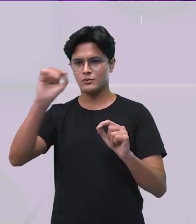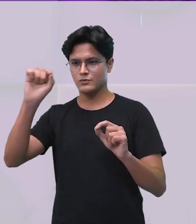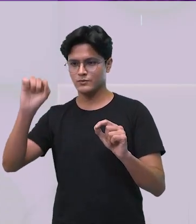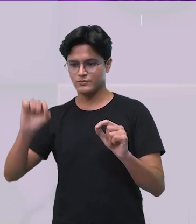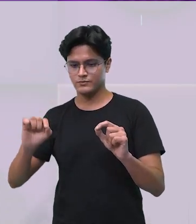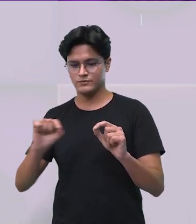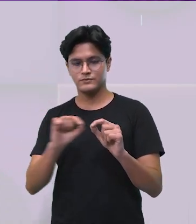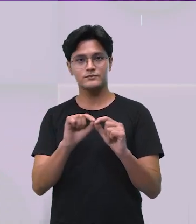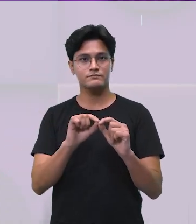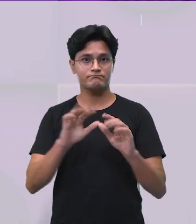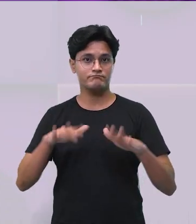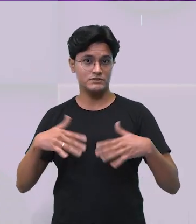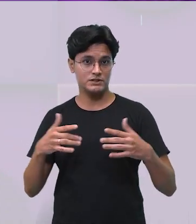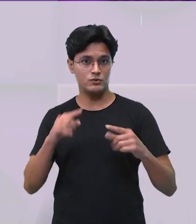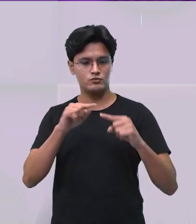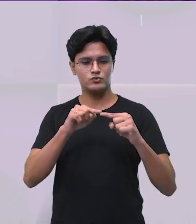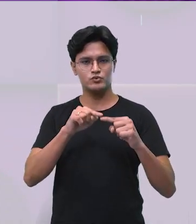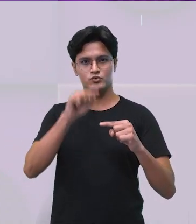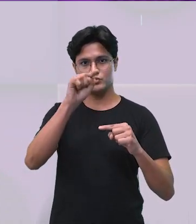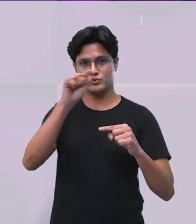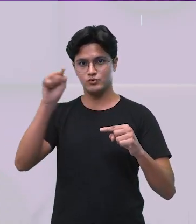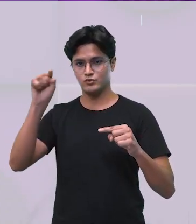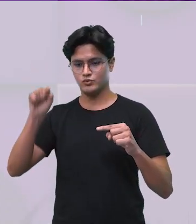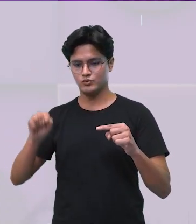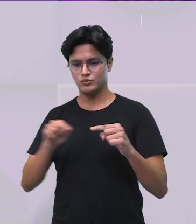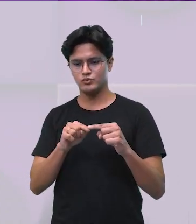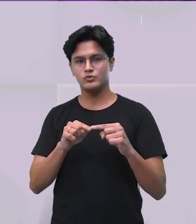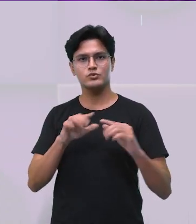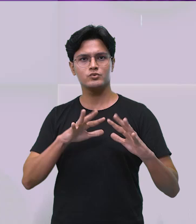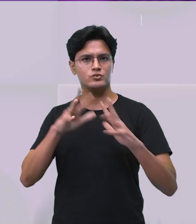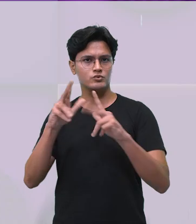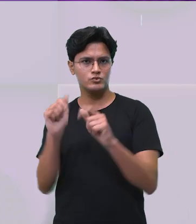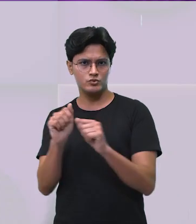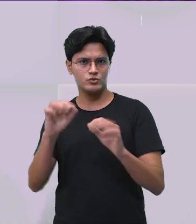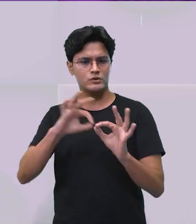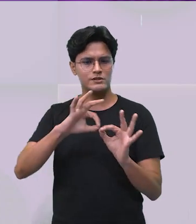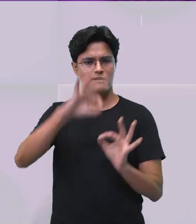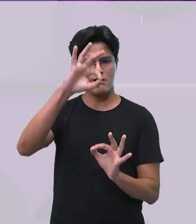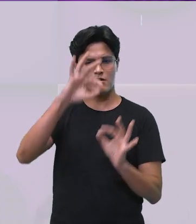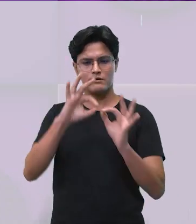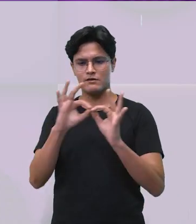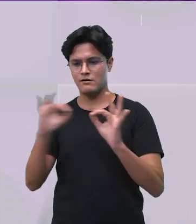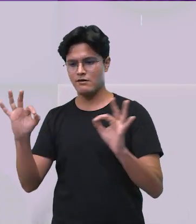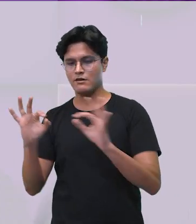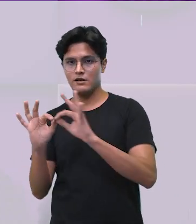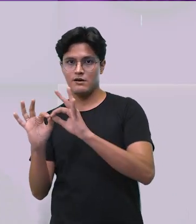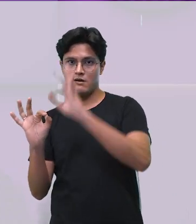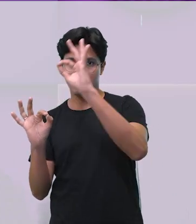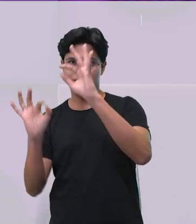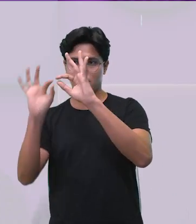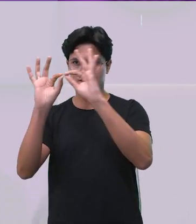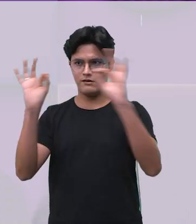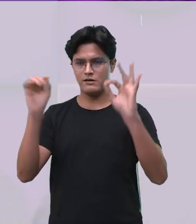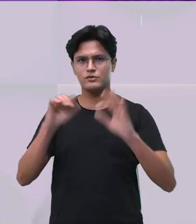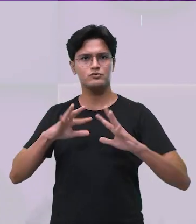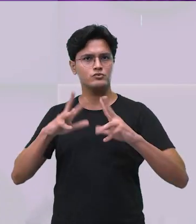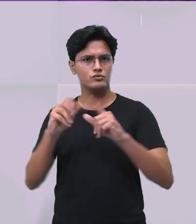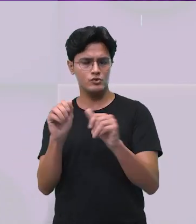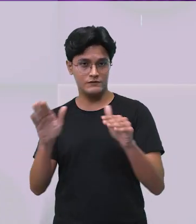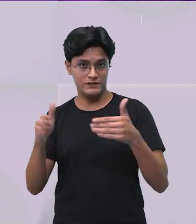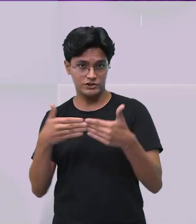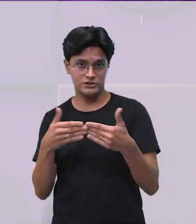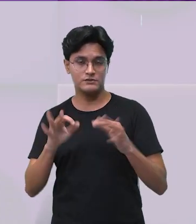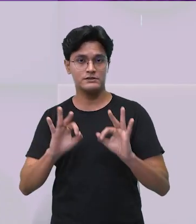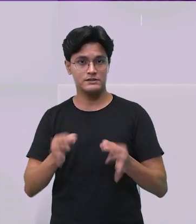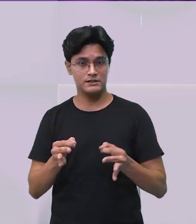todas as linhas desse barbante, ou todos os segmentos de reta, eles estão fechados, tá? Então, para que eu tenha um